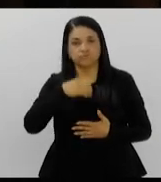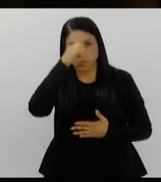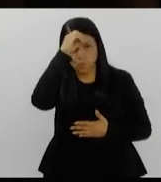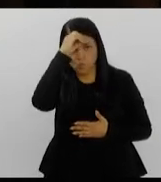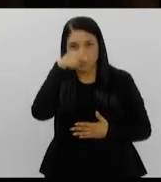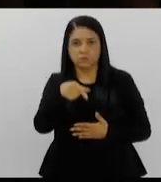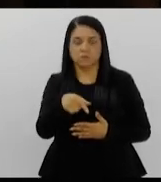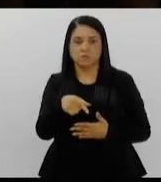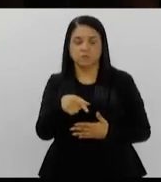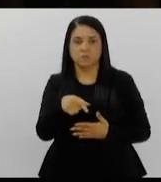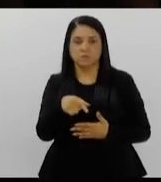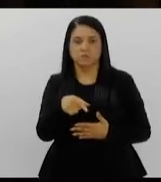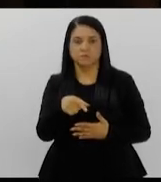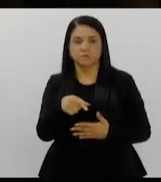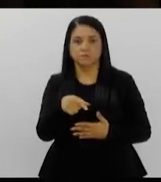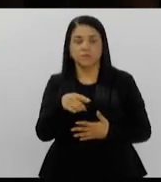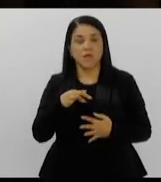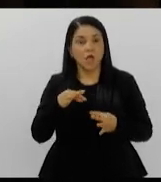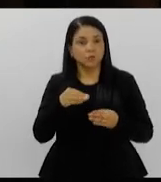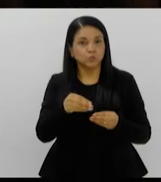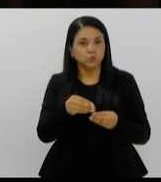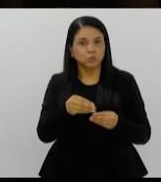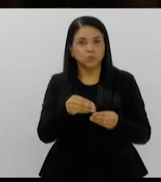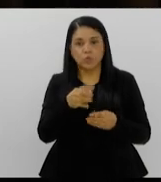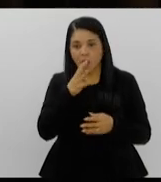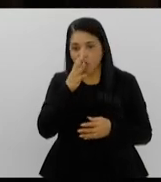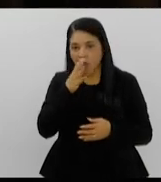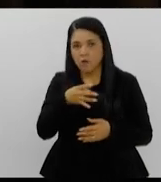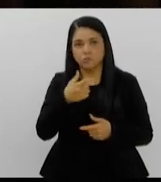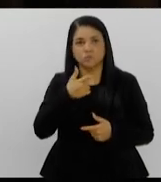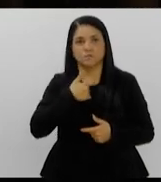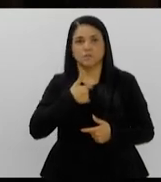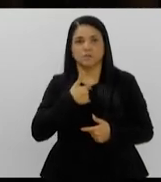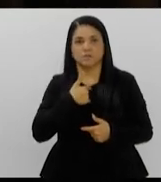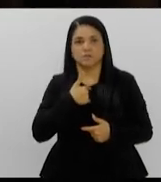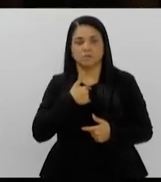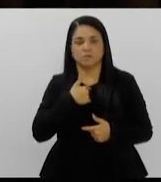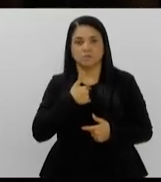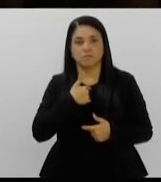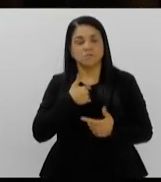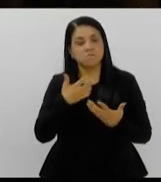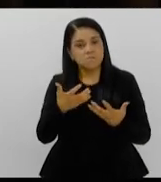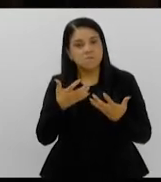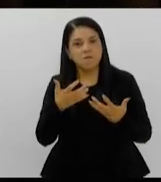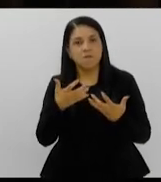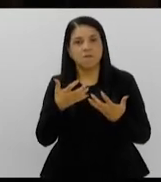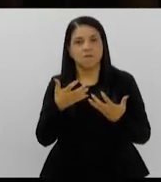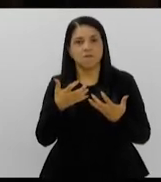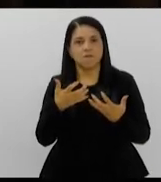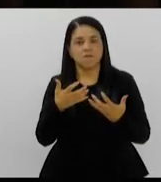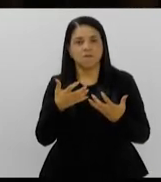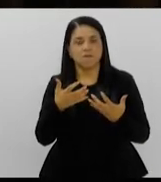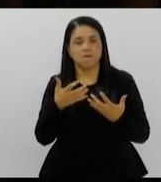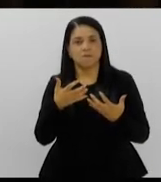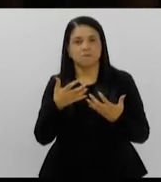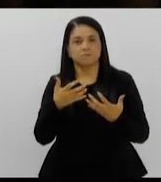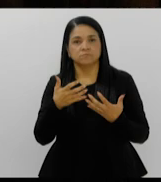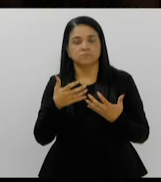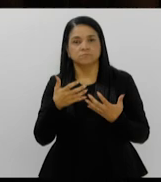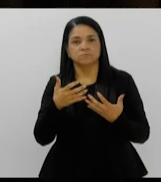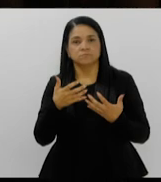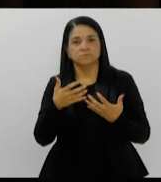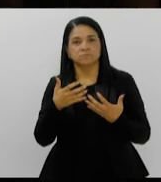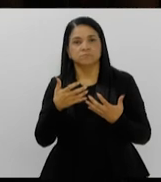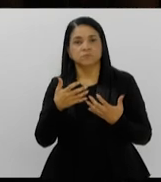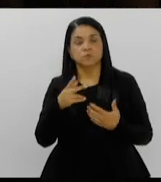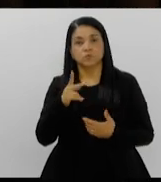inocência em relação a tudo aquilo que querem ocultar em cima de